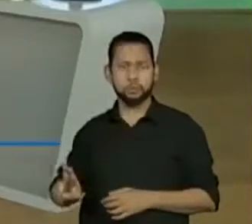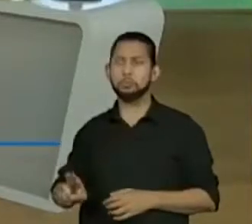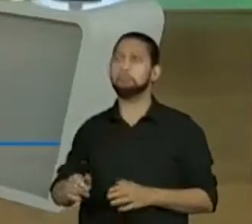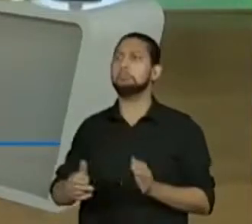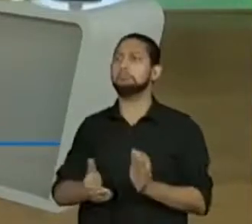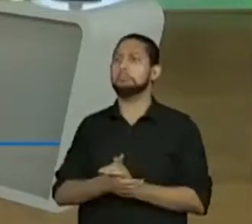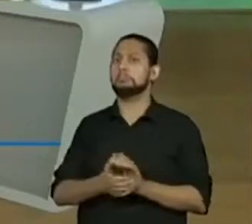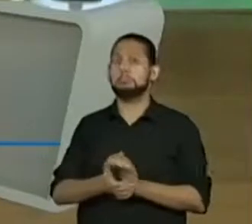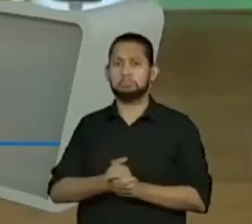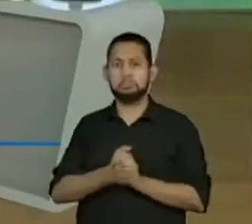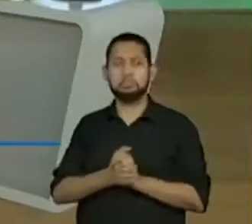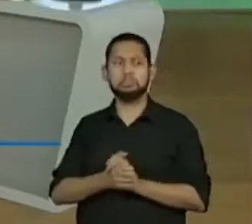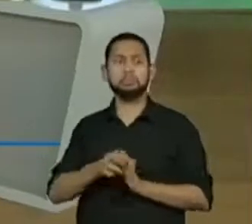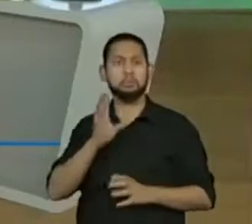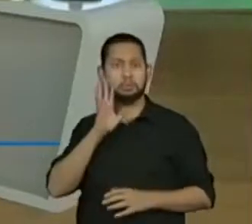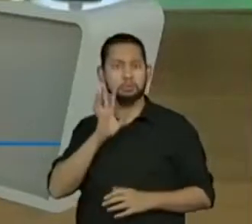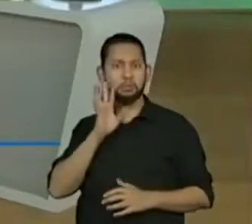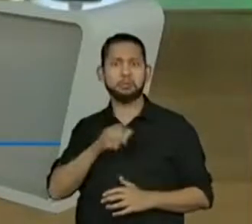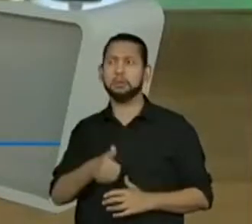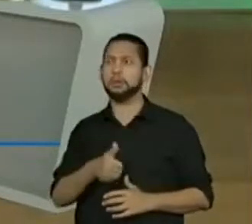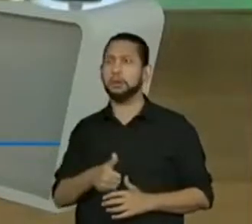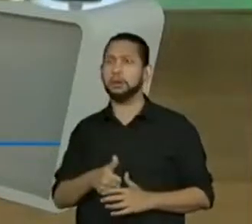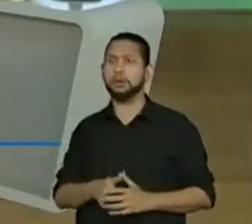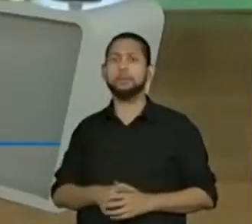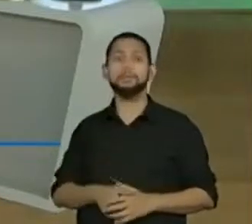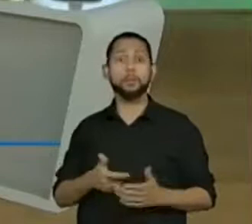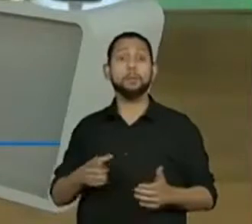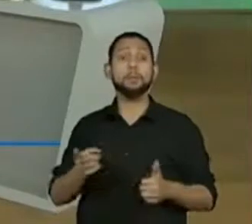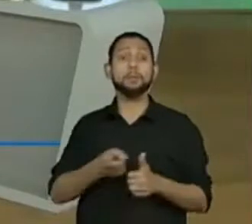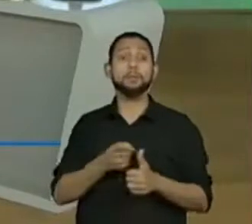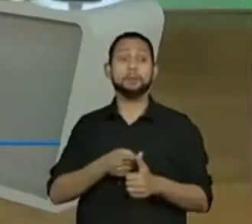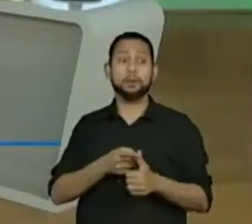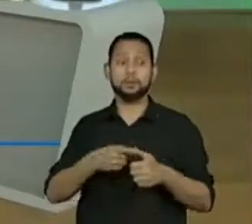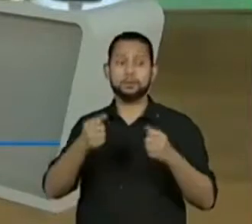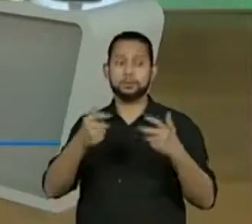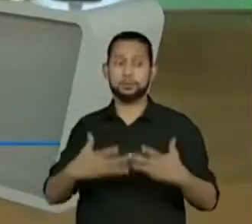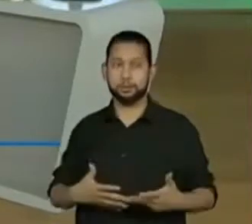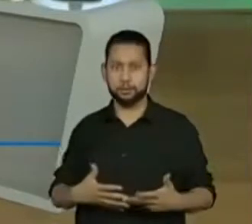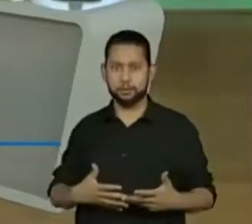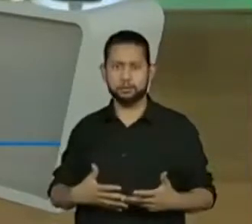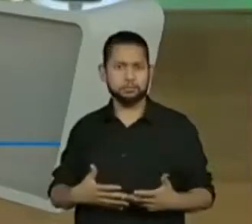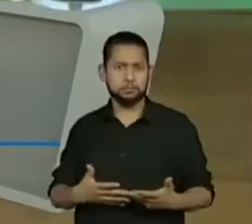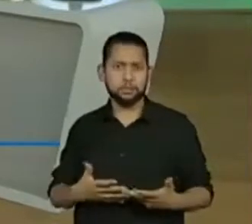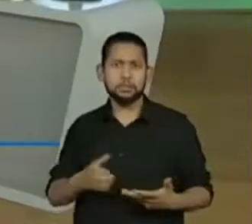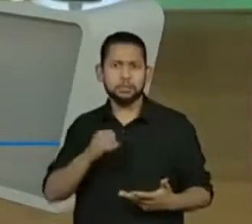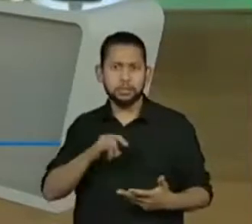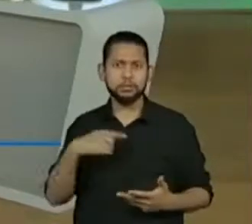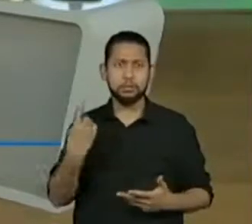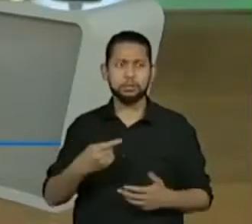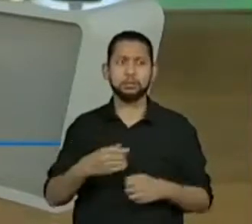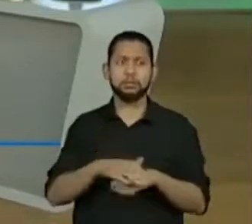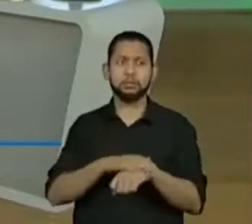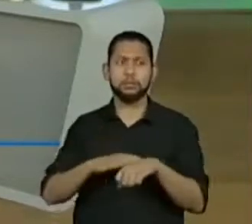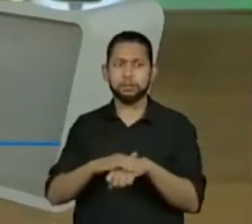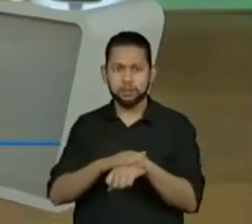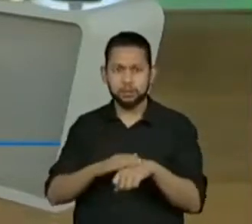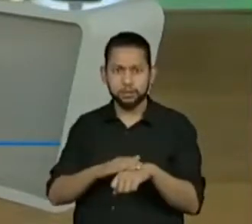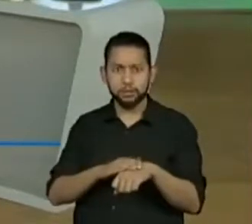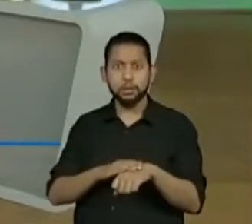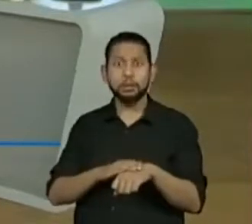legal gente vamos lá primeiro. Se nós estamos falando se eu falei